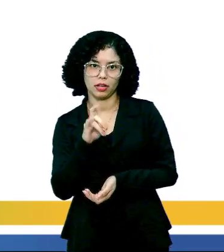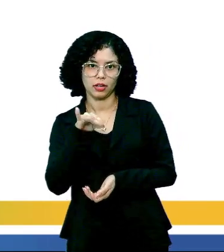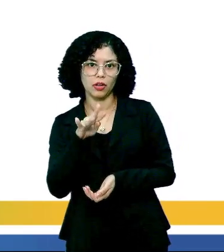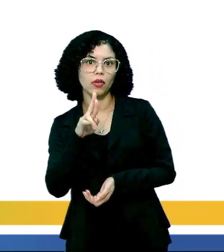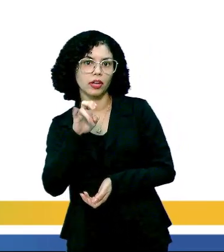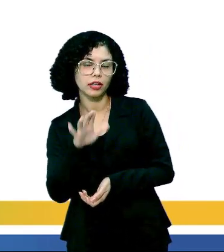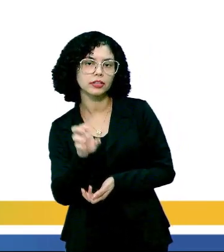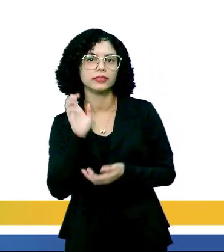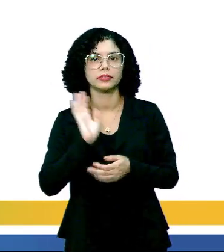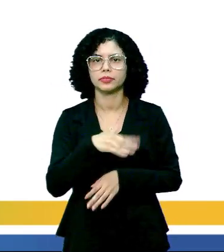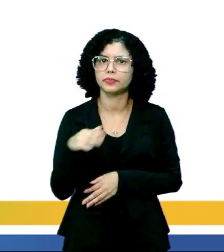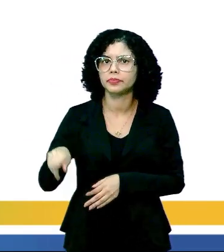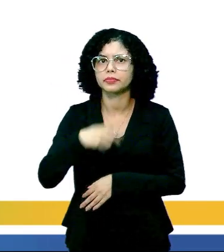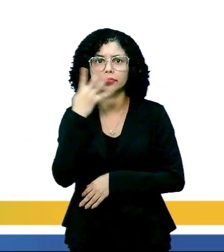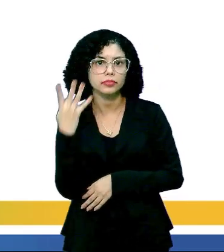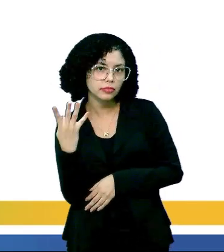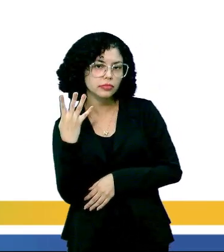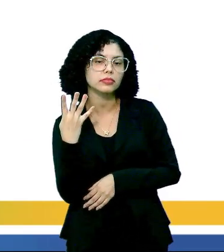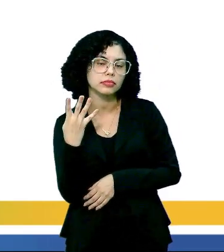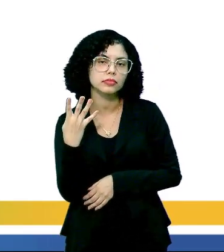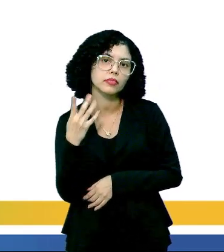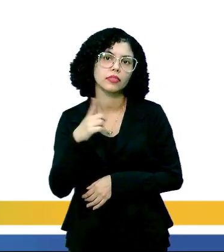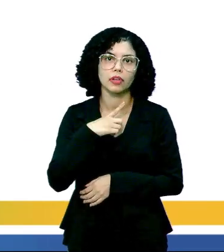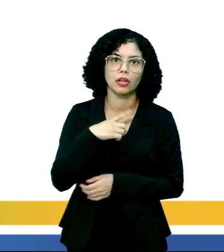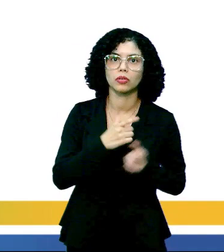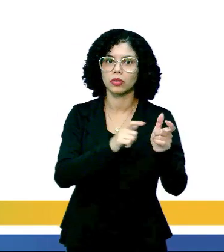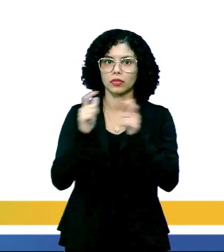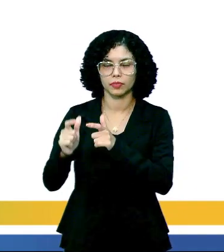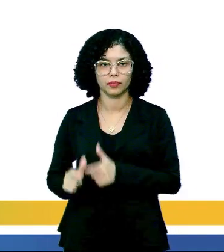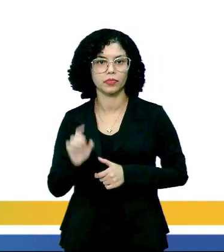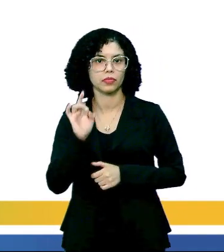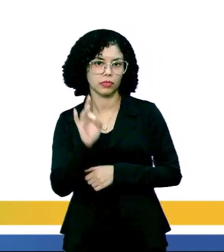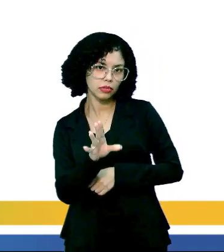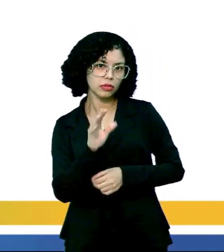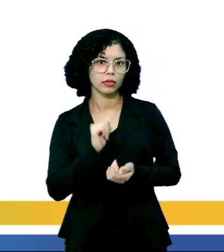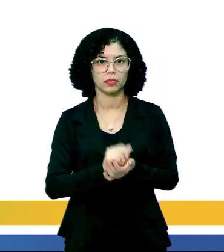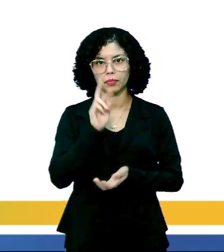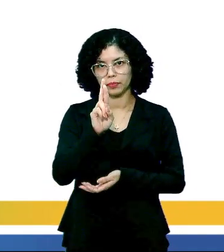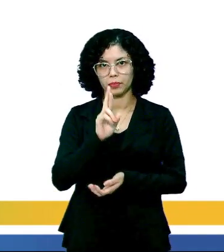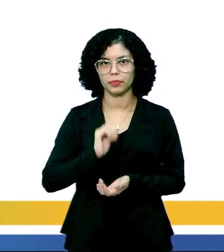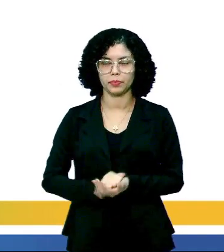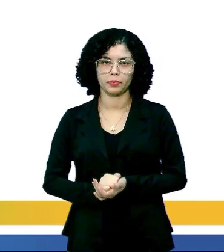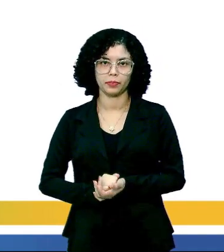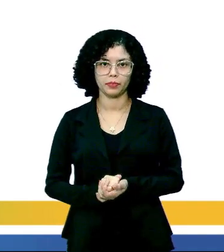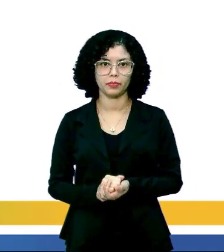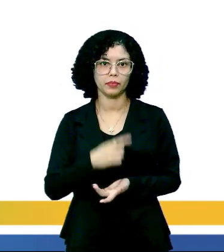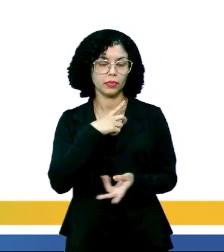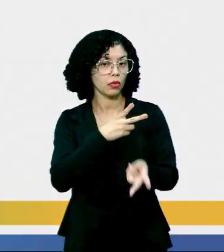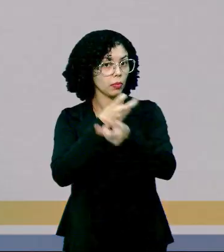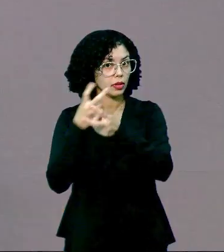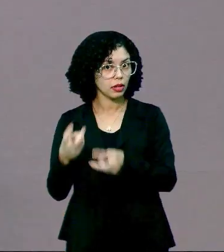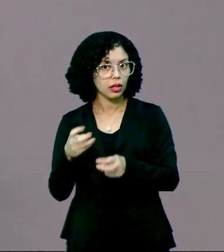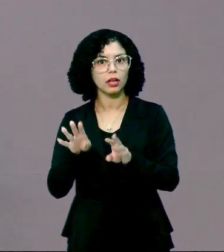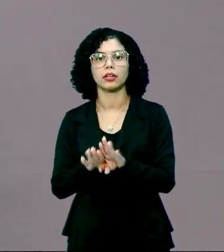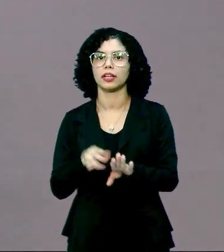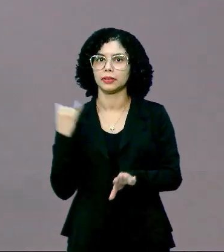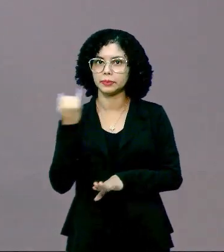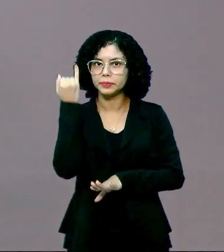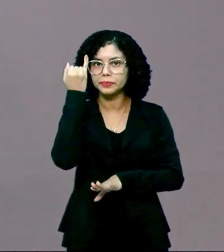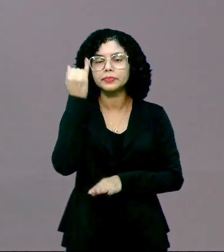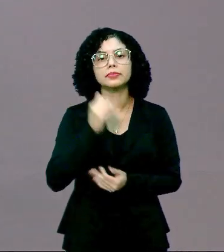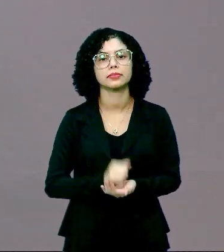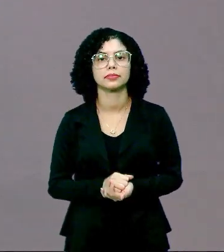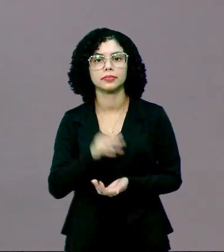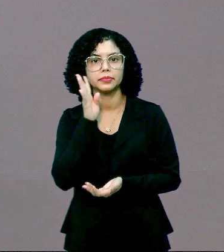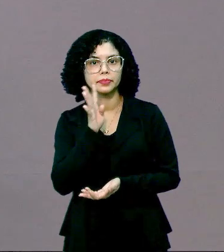Então, quando quer saber quanto de radiação tem no ambiente, essa unidade ela é em Röntgen. Tem uma observação super interessante